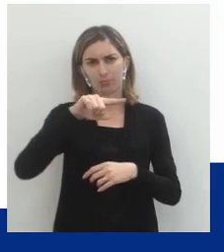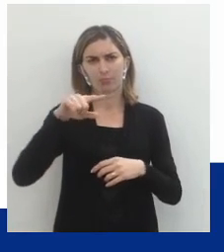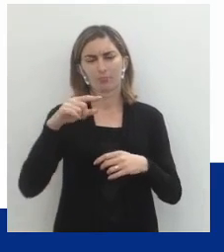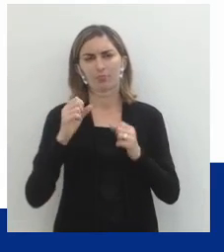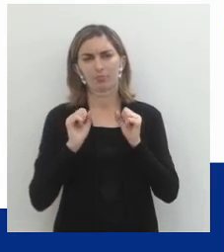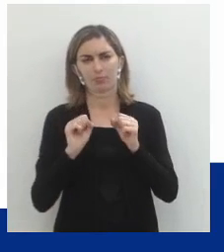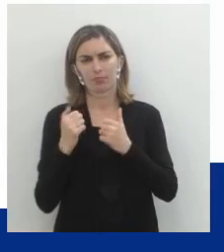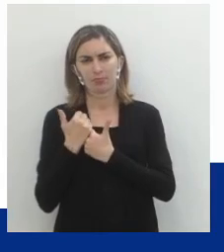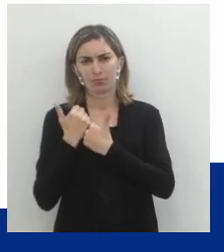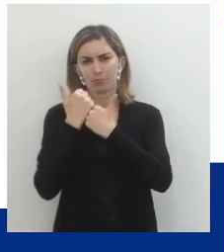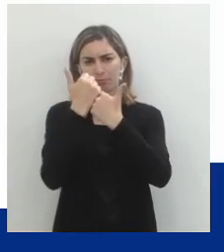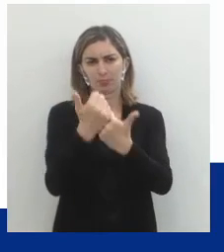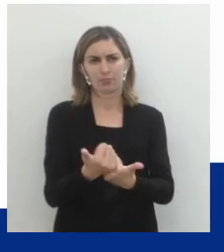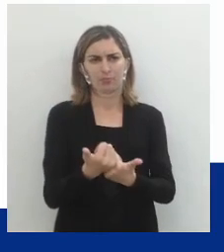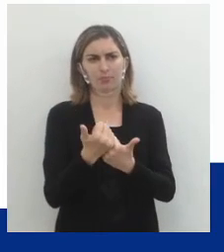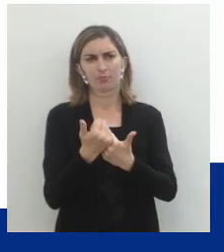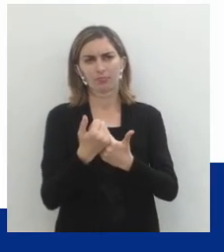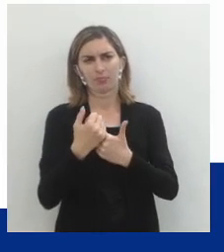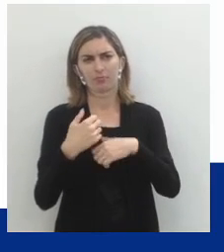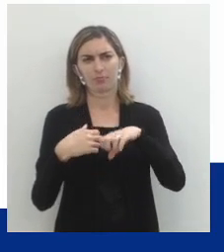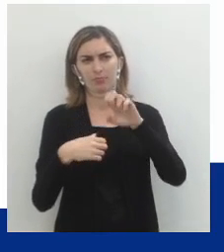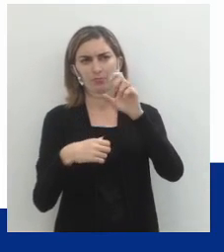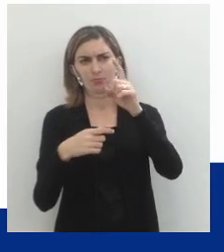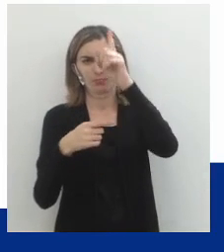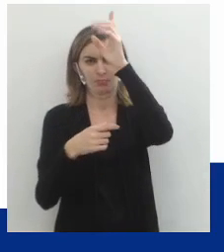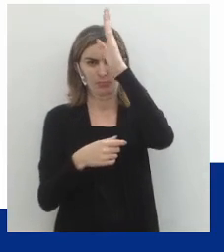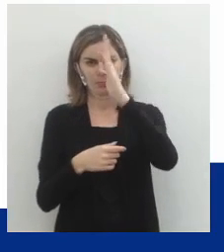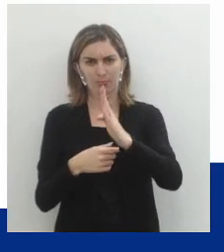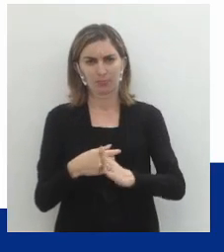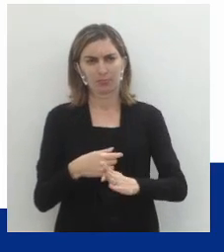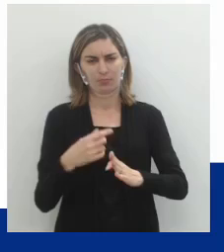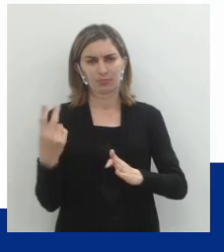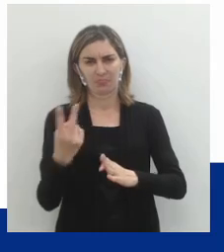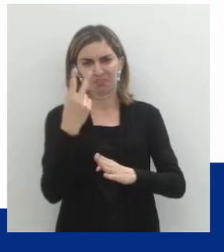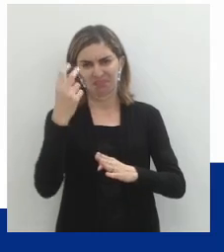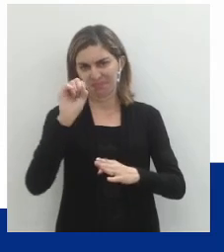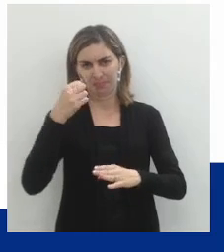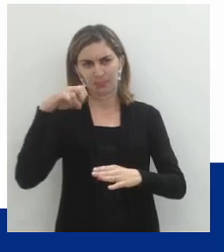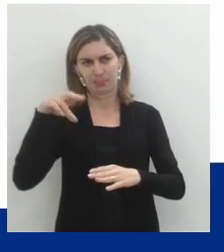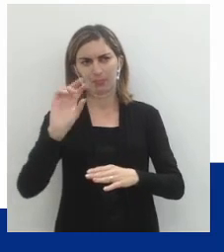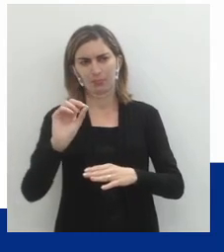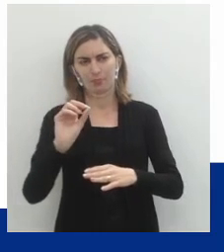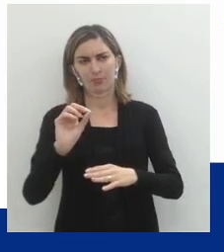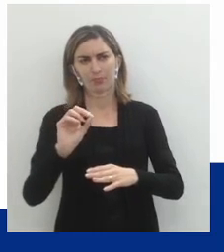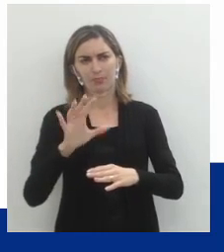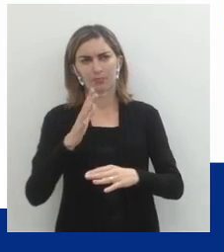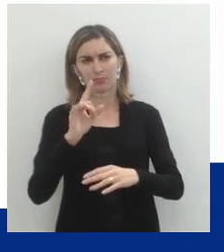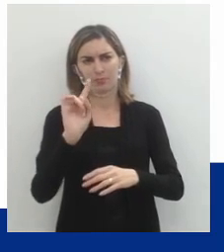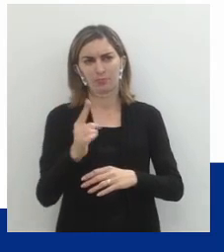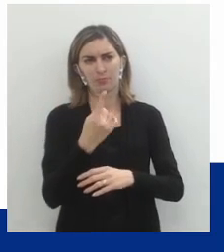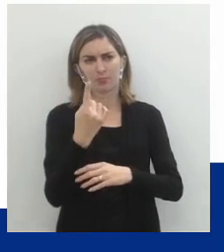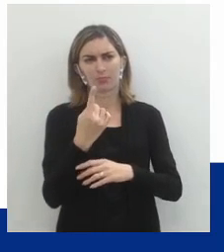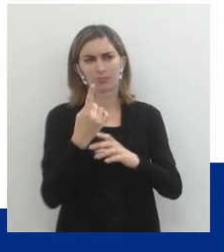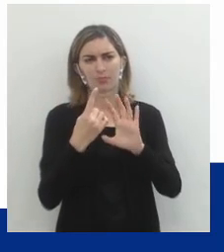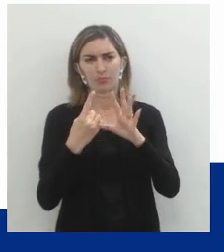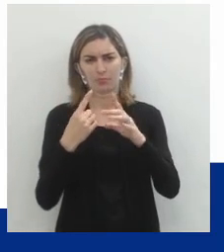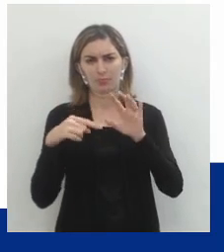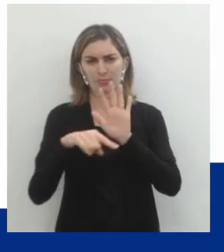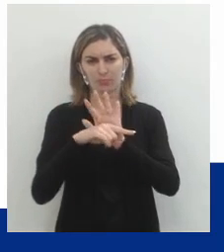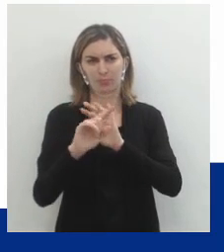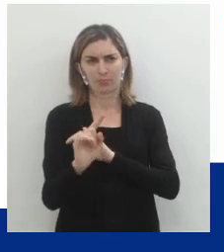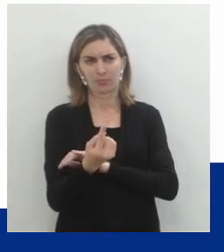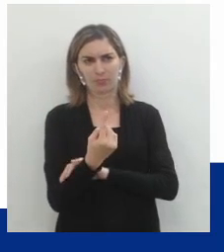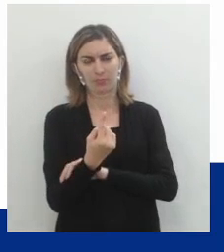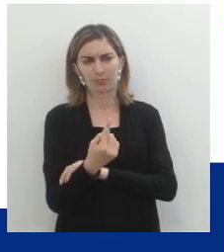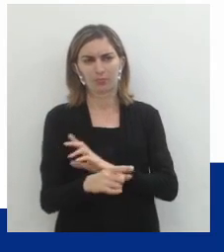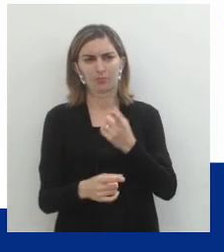trigonométrica eu posso representar no eixo vertical os valores de seno, que serão no máximo 1 e no mínimo menos 1,